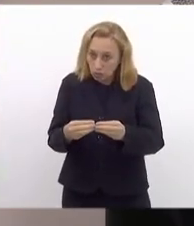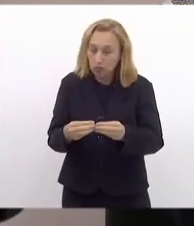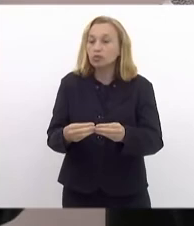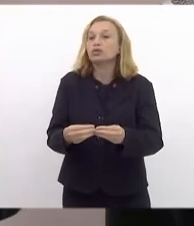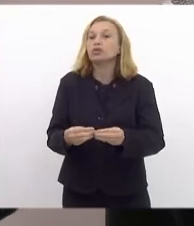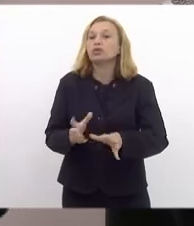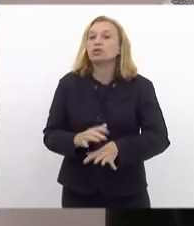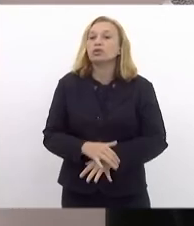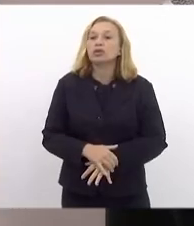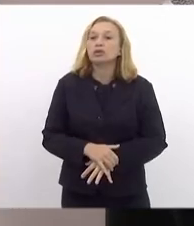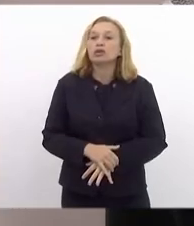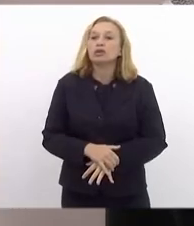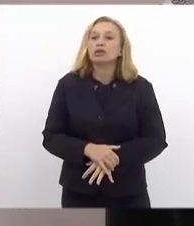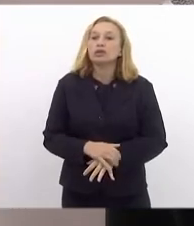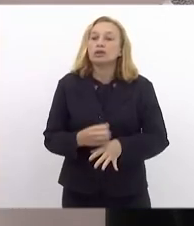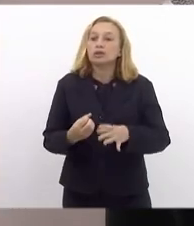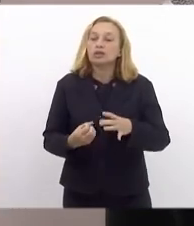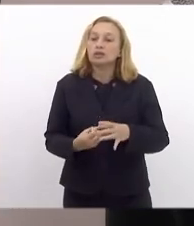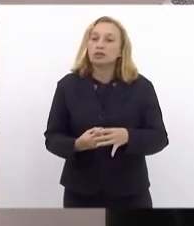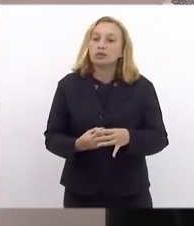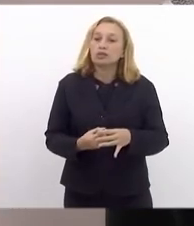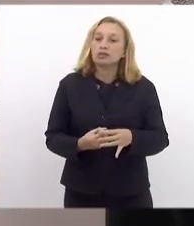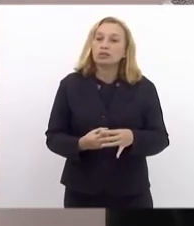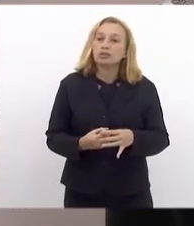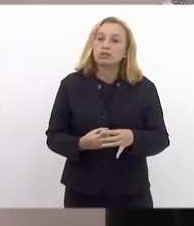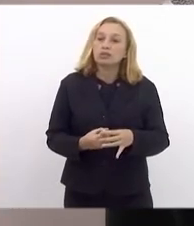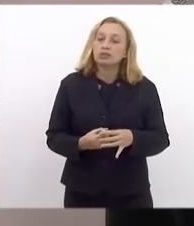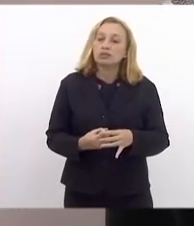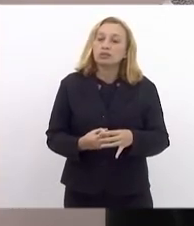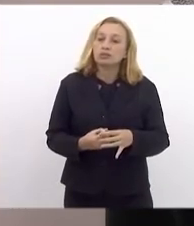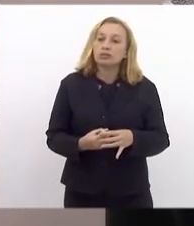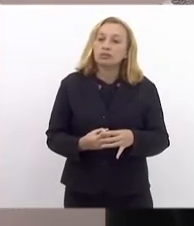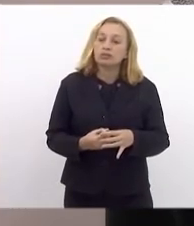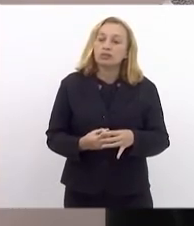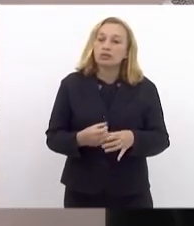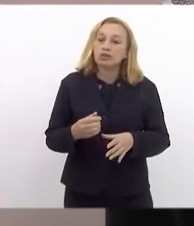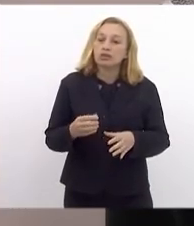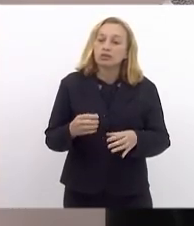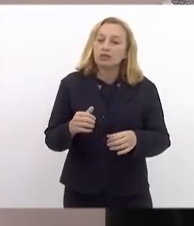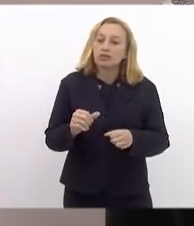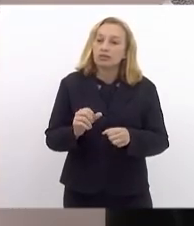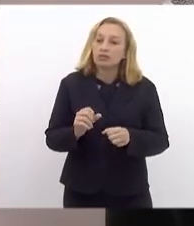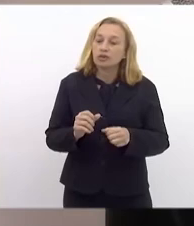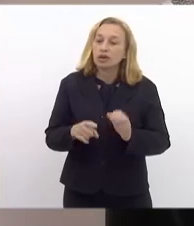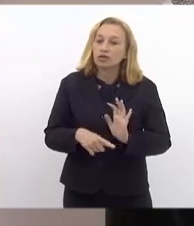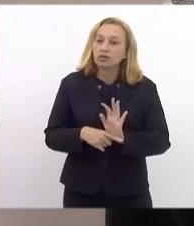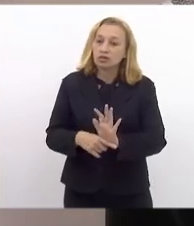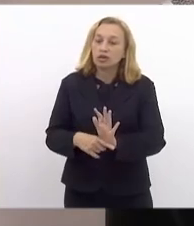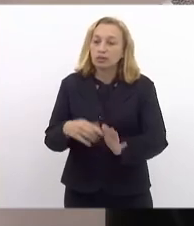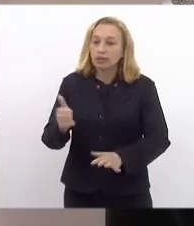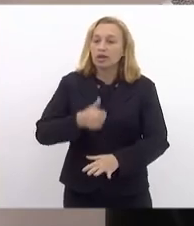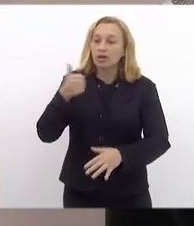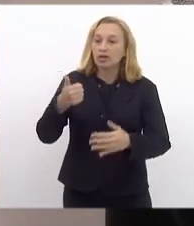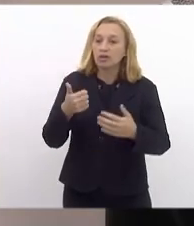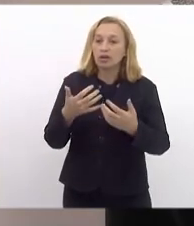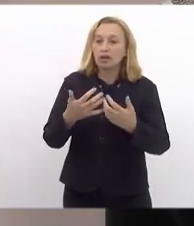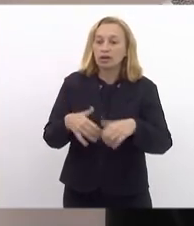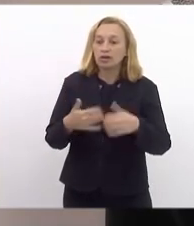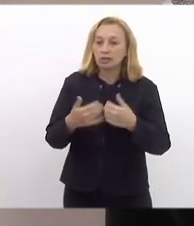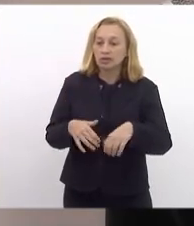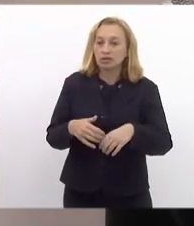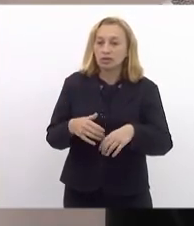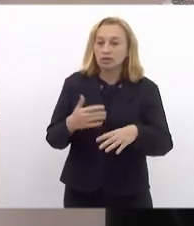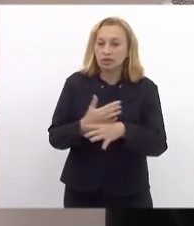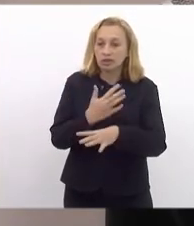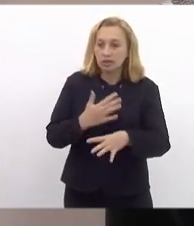redimensionado para tentar fazer de Petrópolis uma cidade o termo que eu não gosto